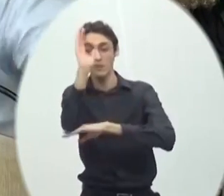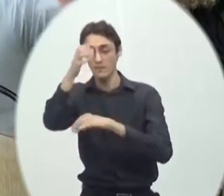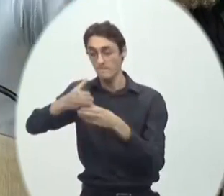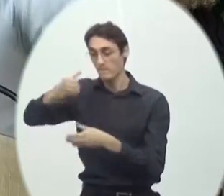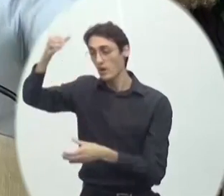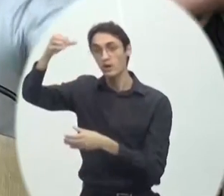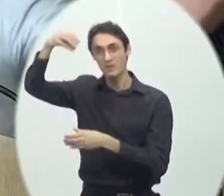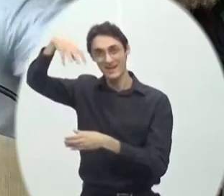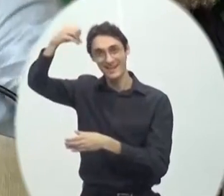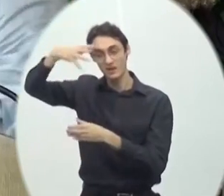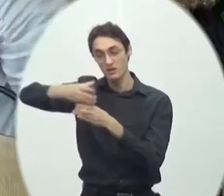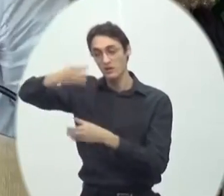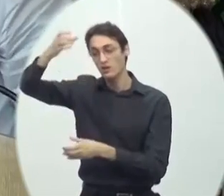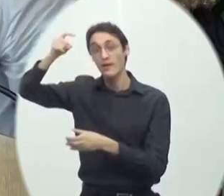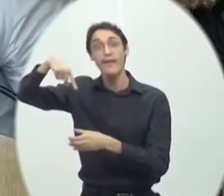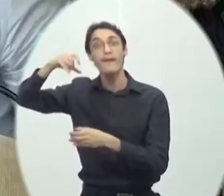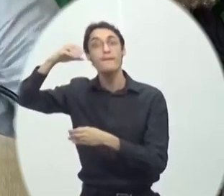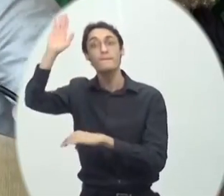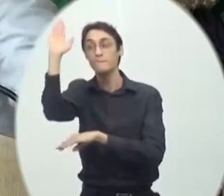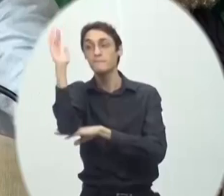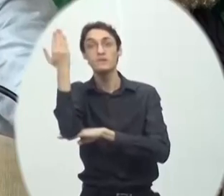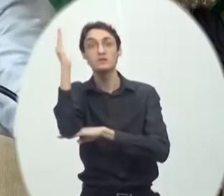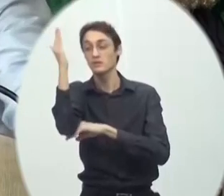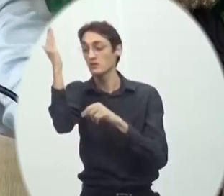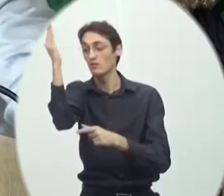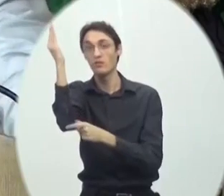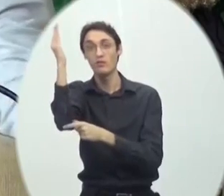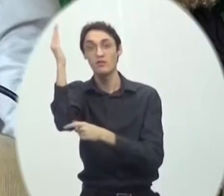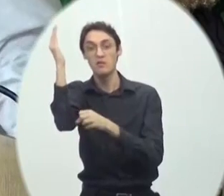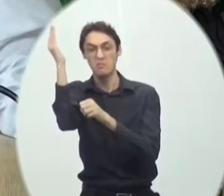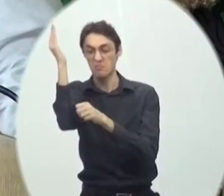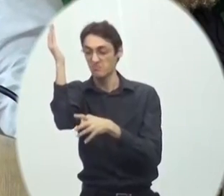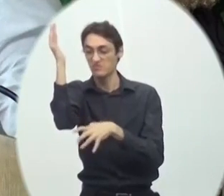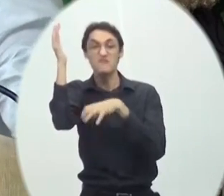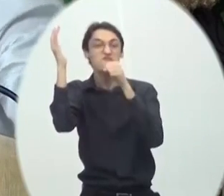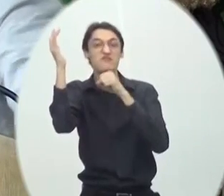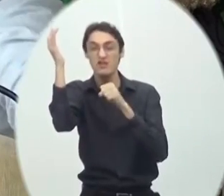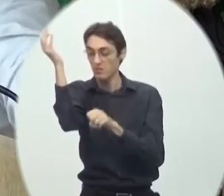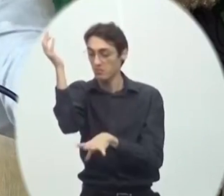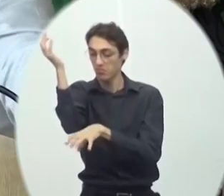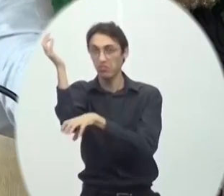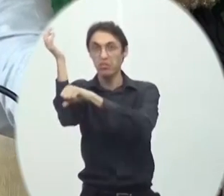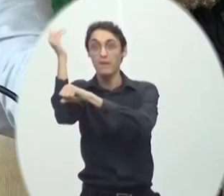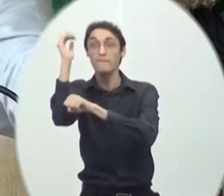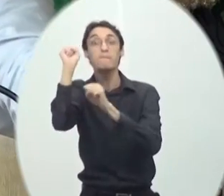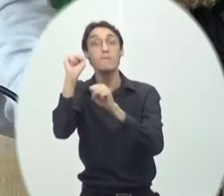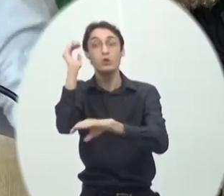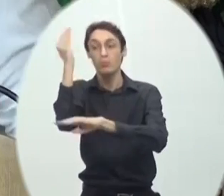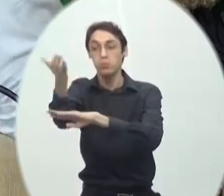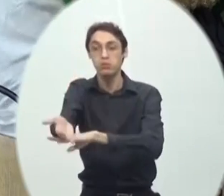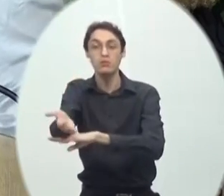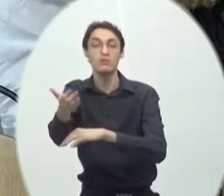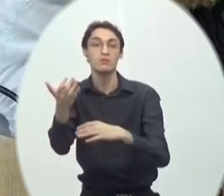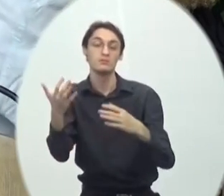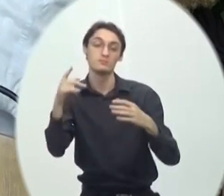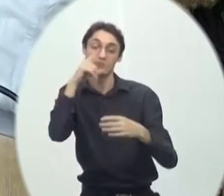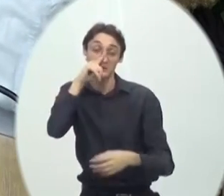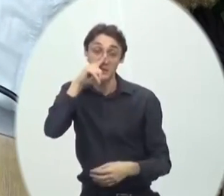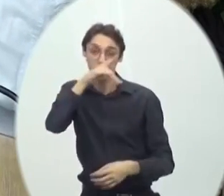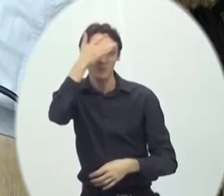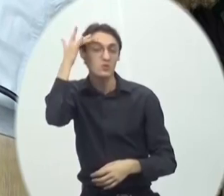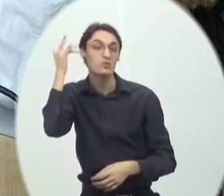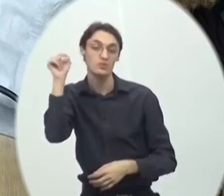E penso já, porque já aturou a parte de baixo e aí está colocando em risco as pessoas. Mas parece que não se dá